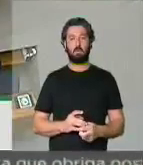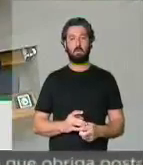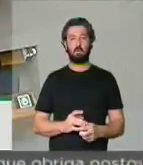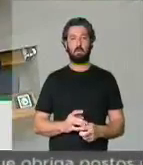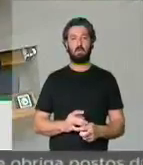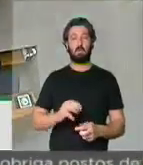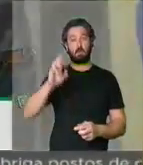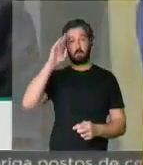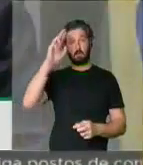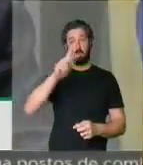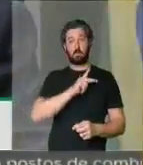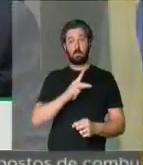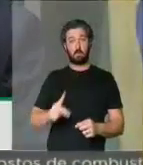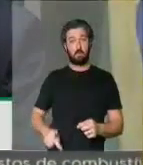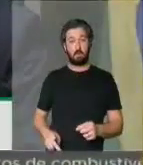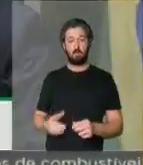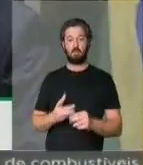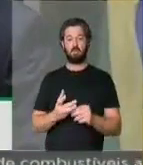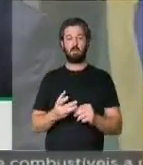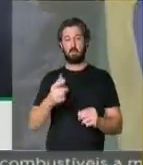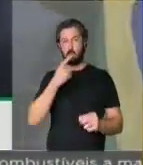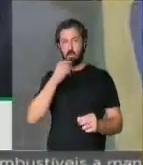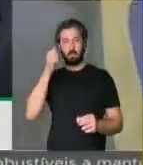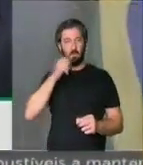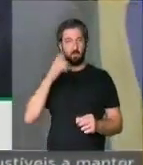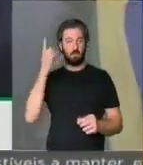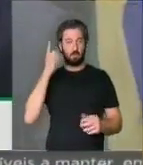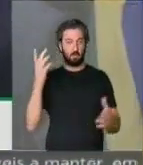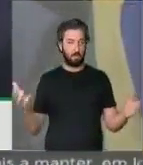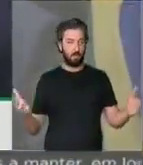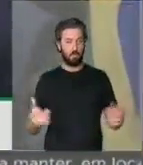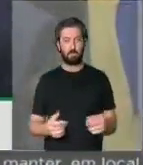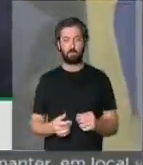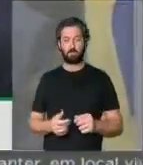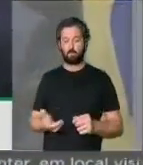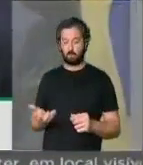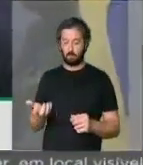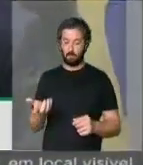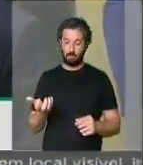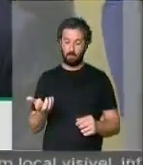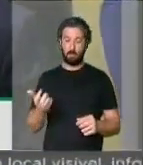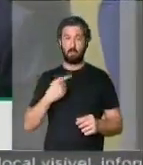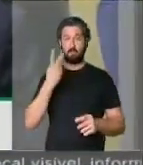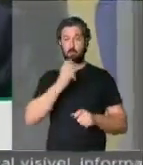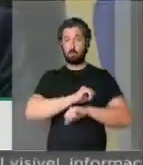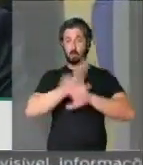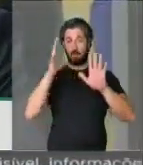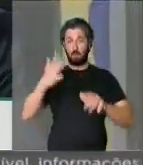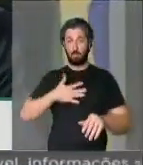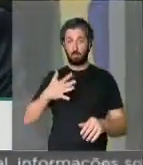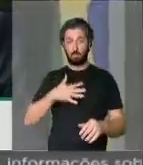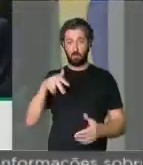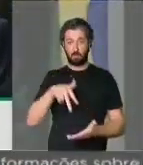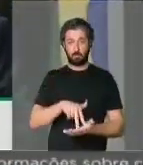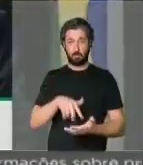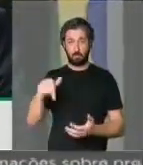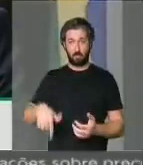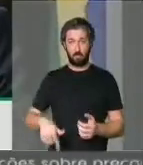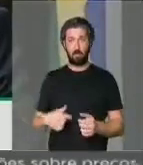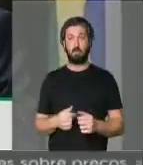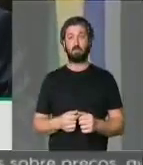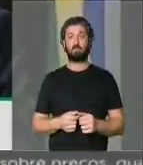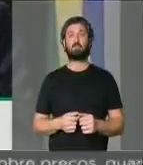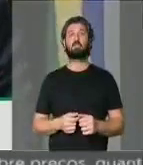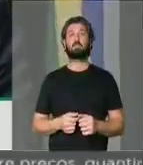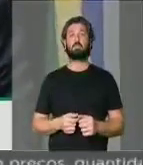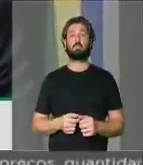Senhor presidente, senhores deputados, eu quero deixar claro aqui da tribuna da Câmara dos